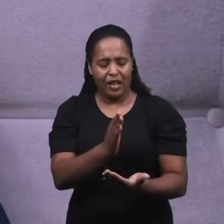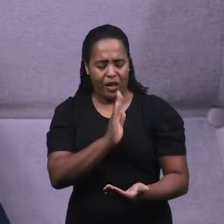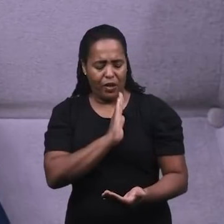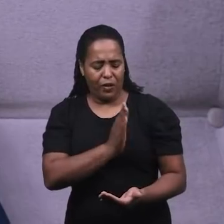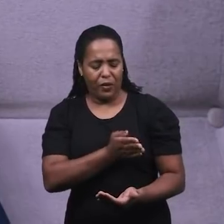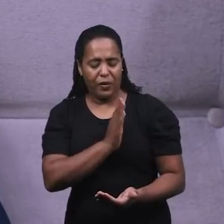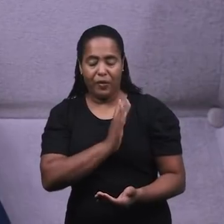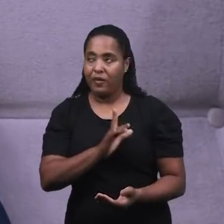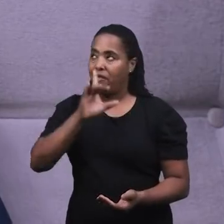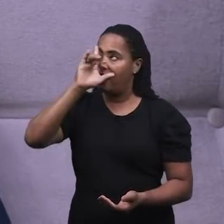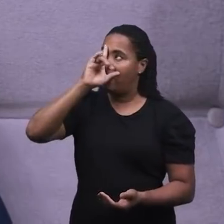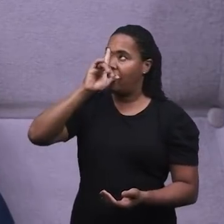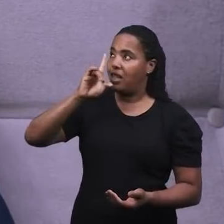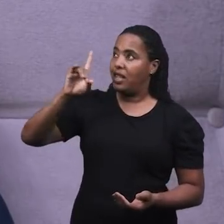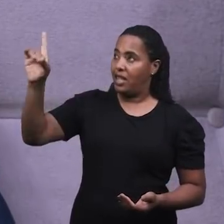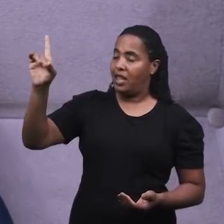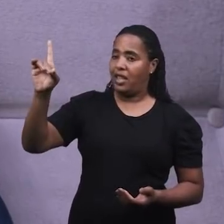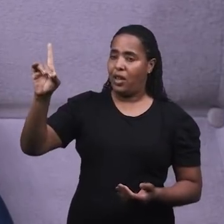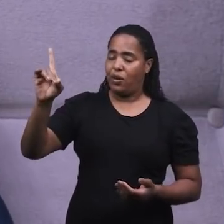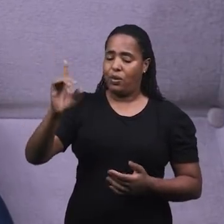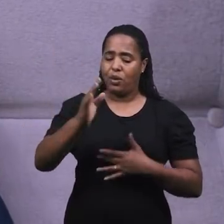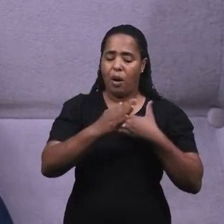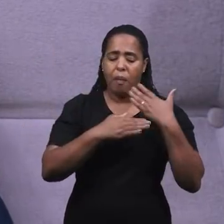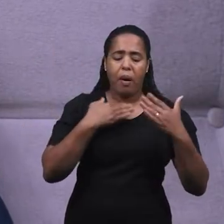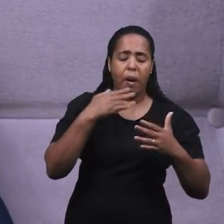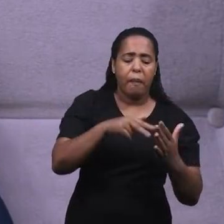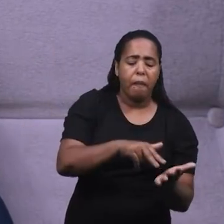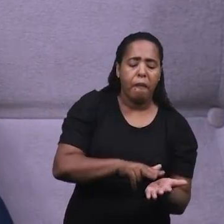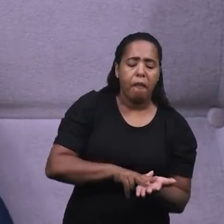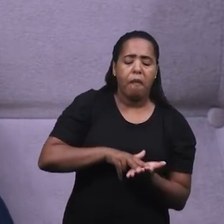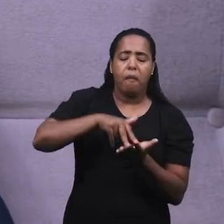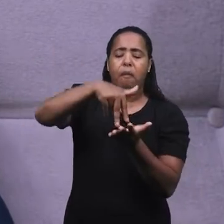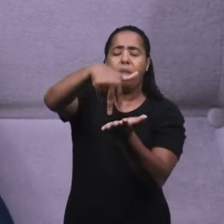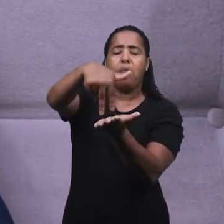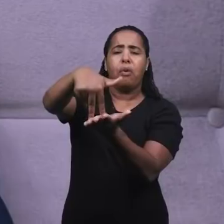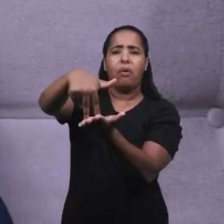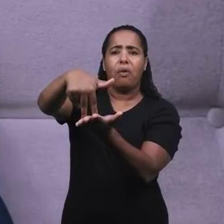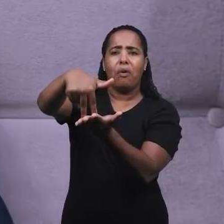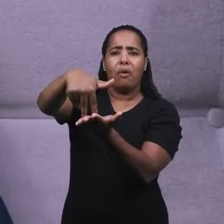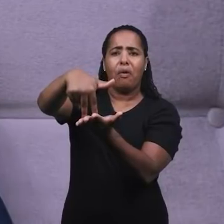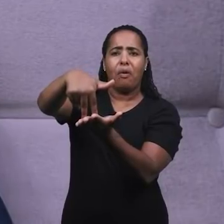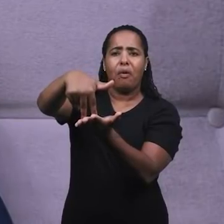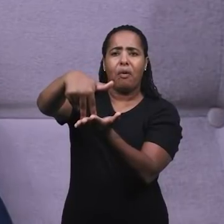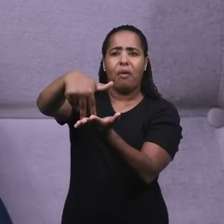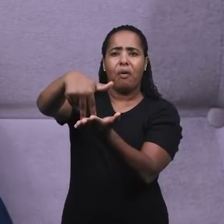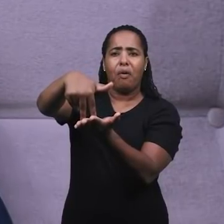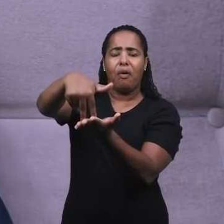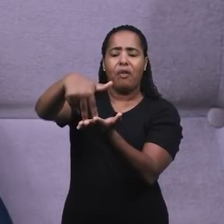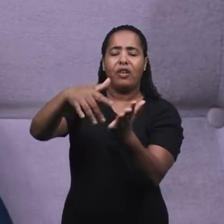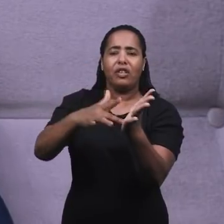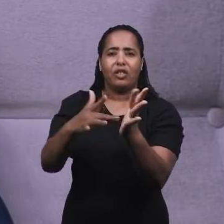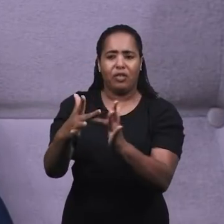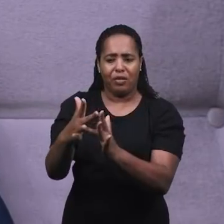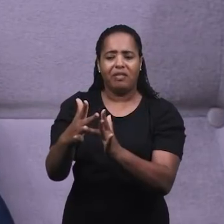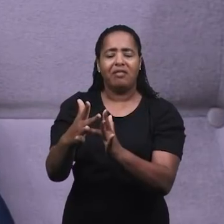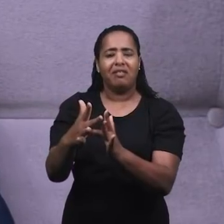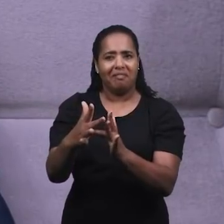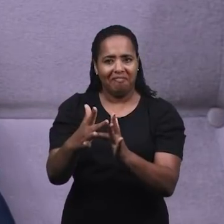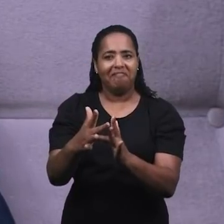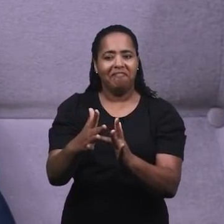coração que Deus ressuscitou a Jesus dos mortos e que Jesus está